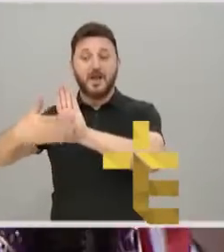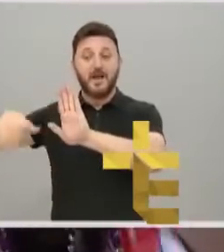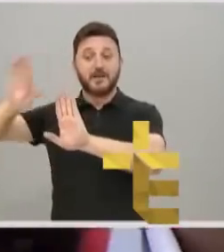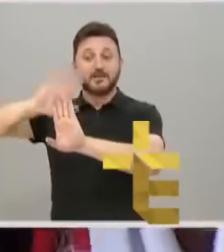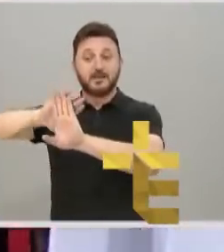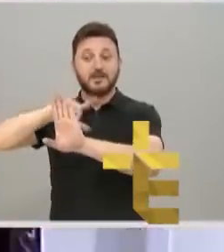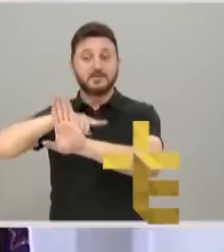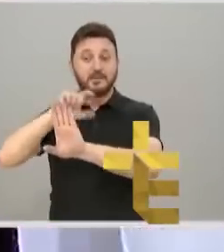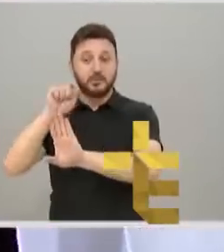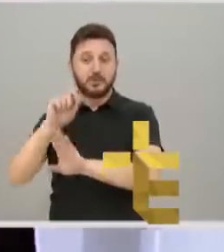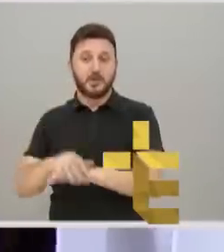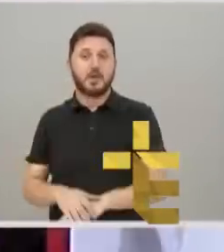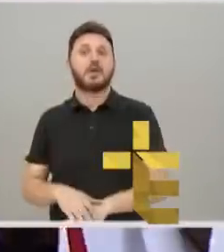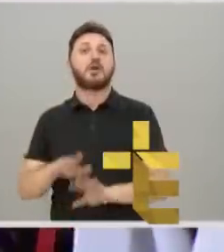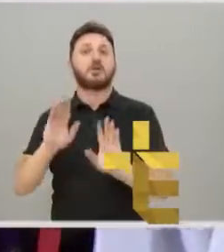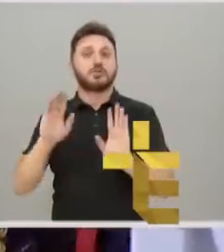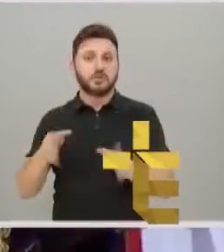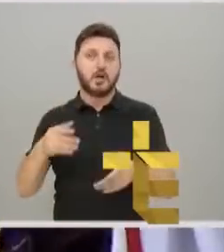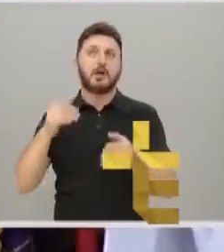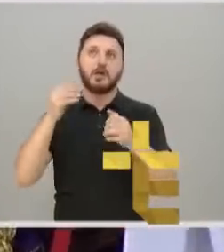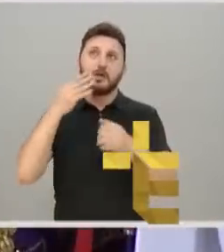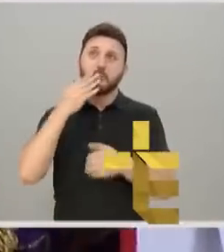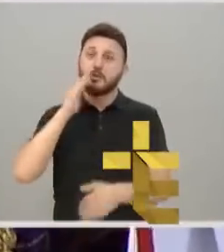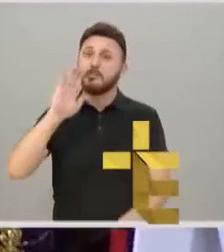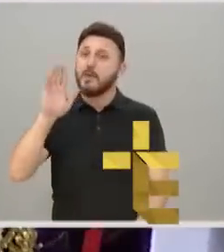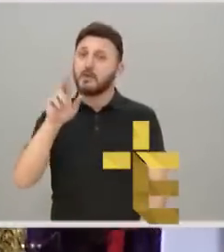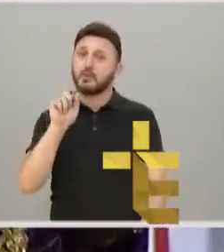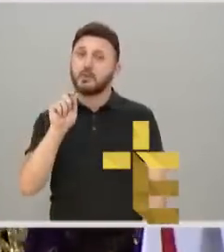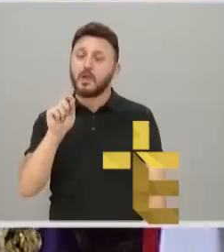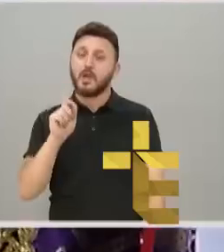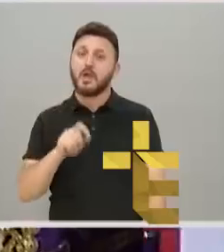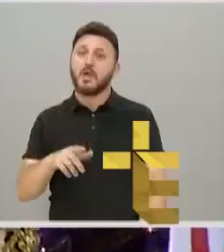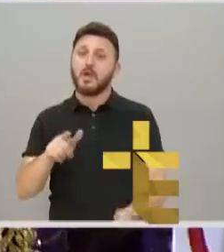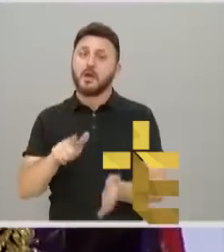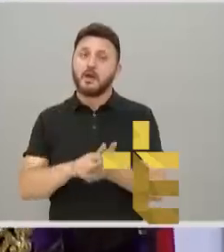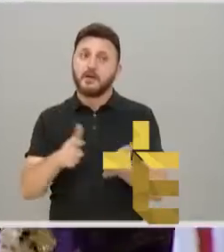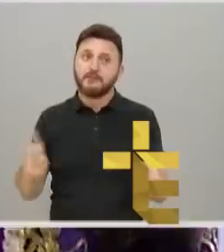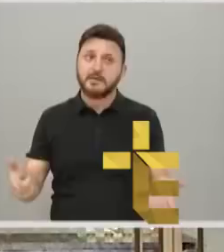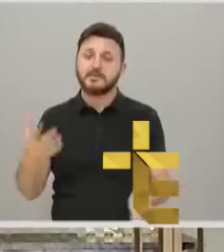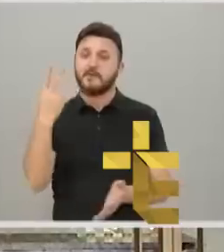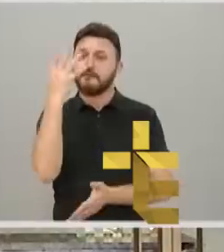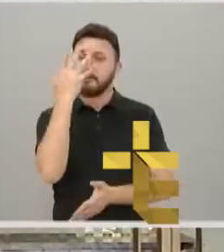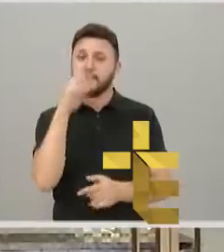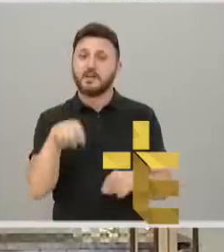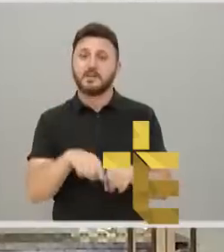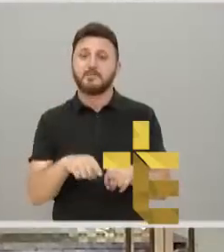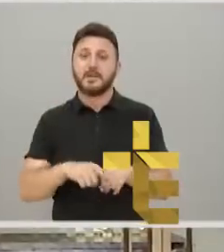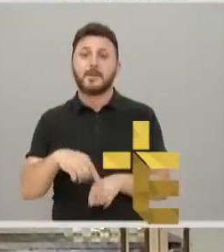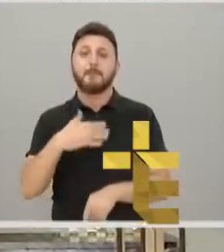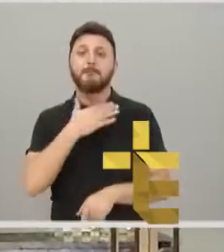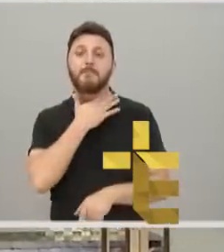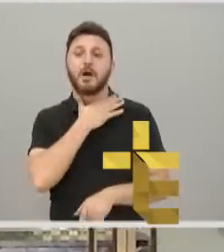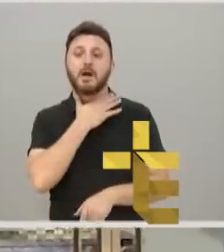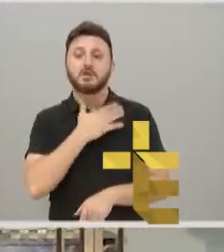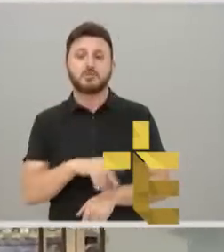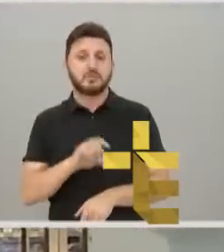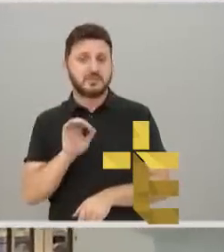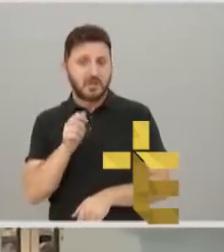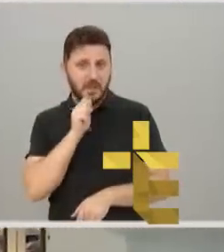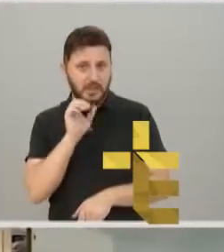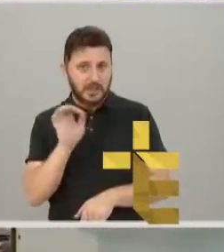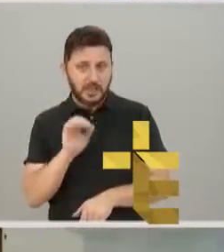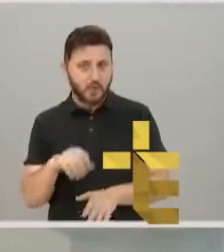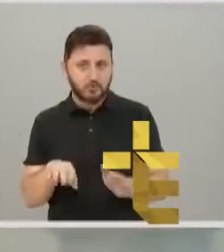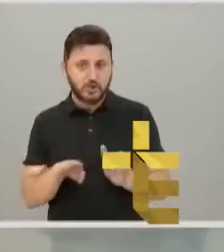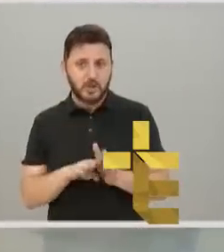a revista, foi o jornal, não é revista, foi mandado de fevereiro, de março, e se não chegar,